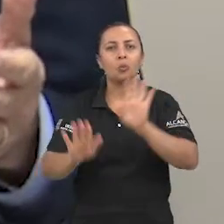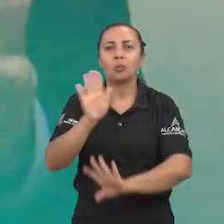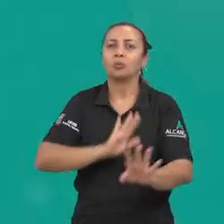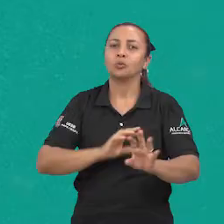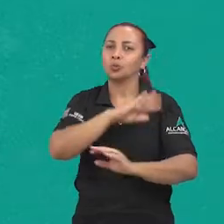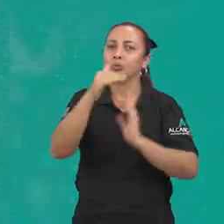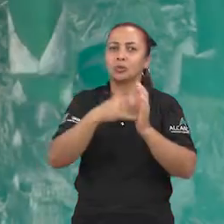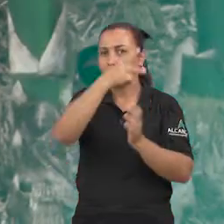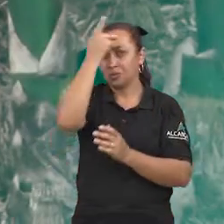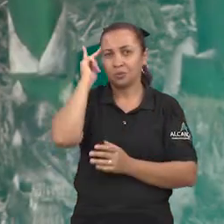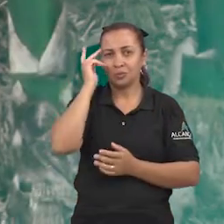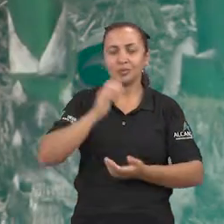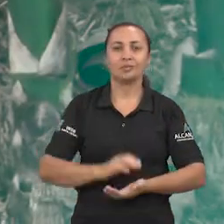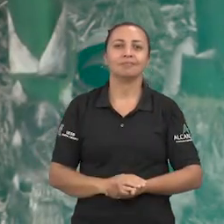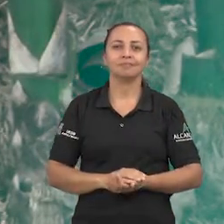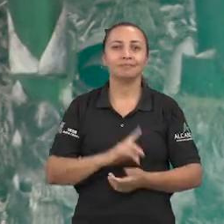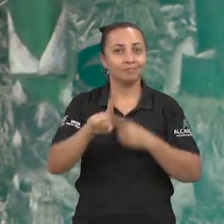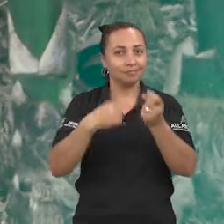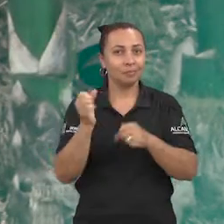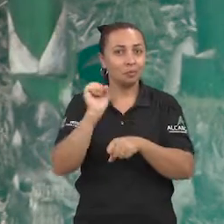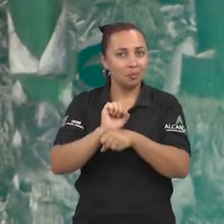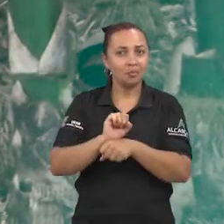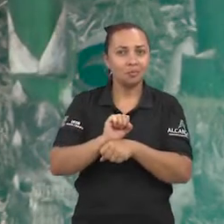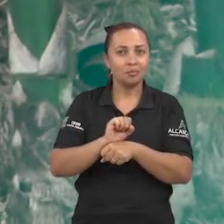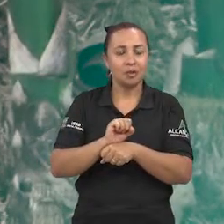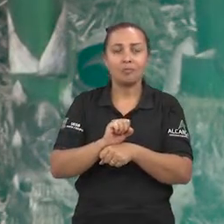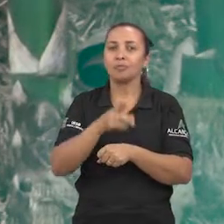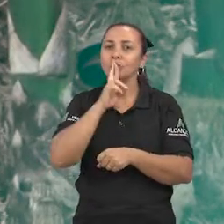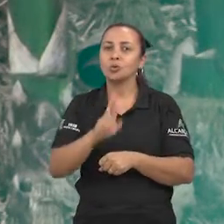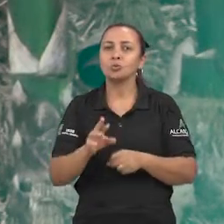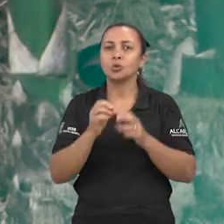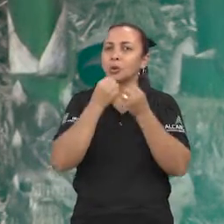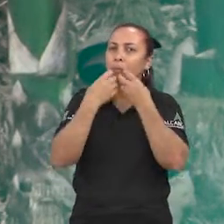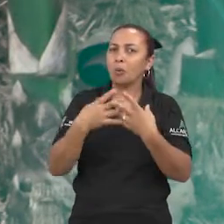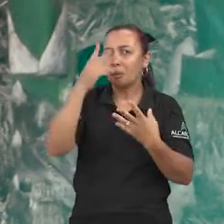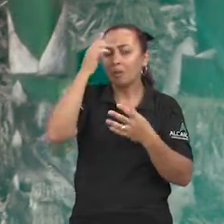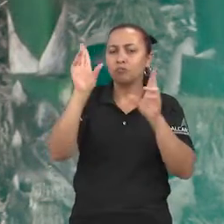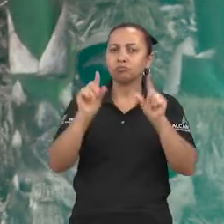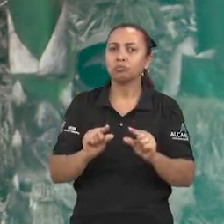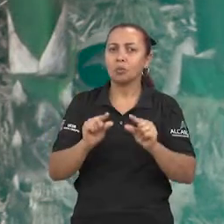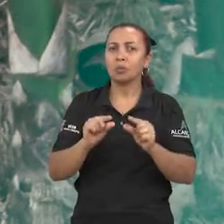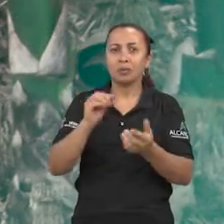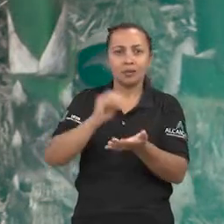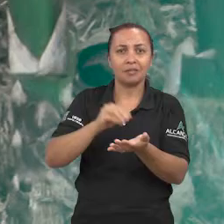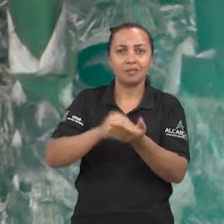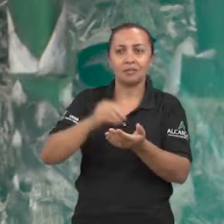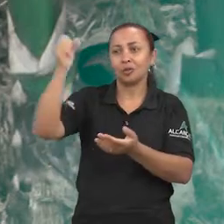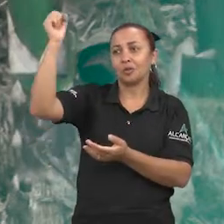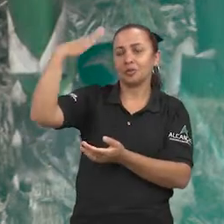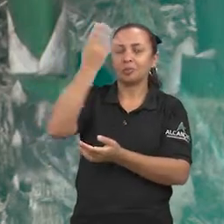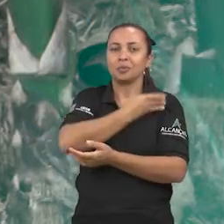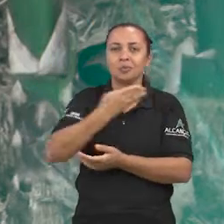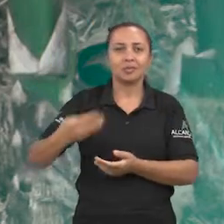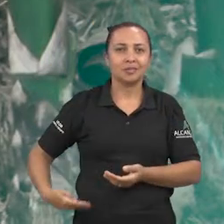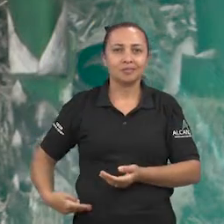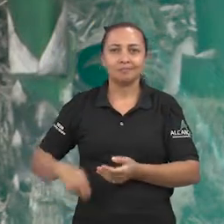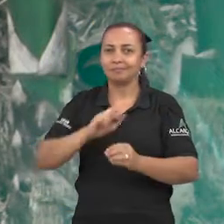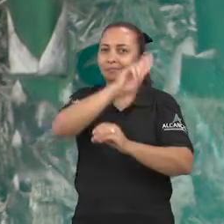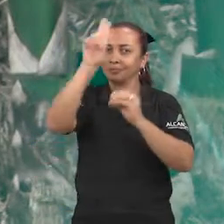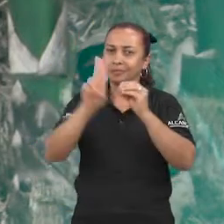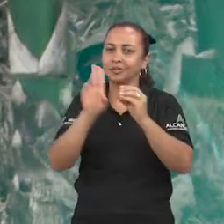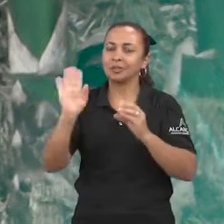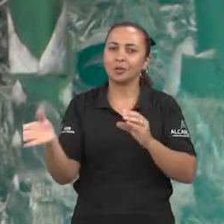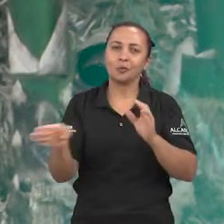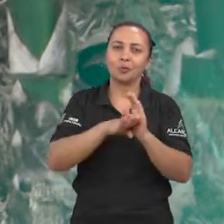pessoas. A seguir, uma solução eficaz e de baixo custo para a escassez na iluminação pública.